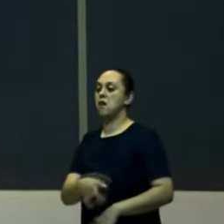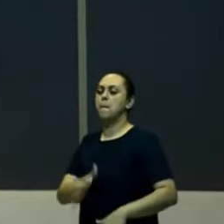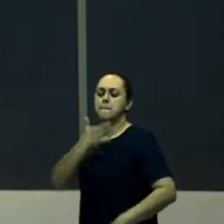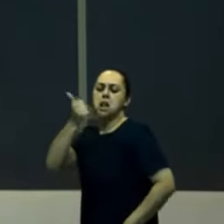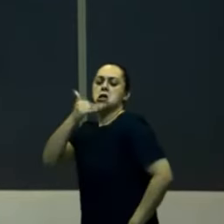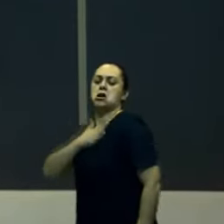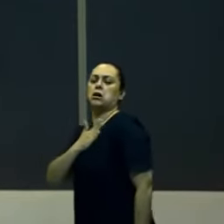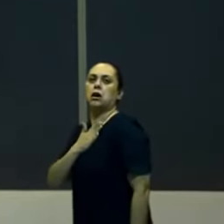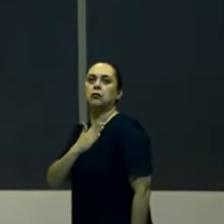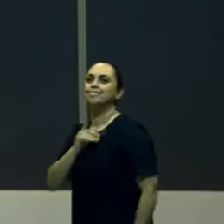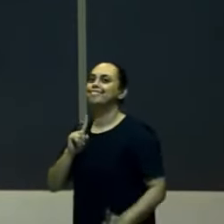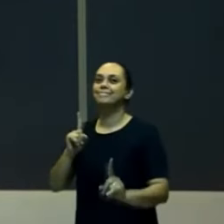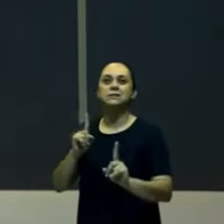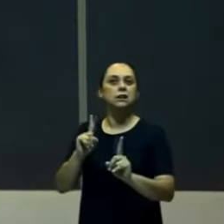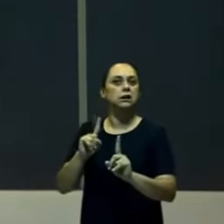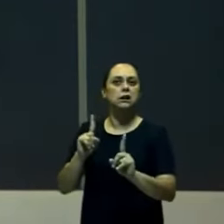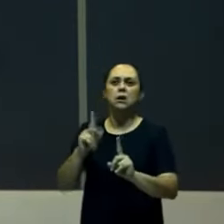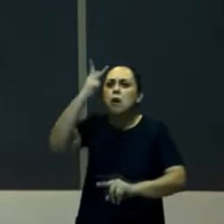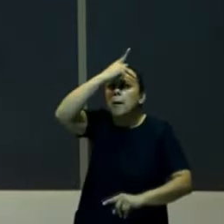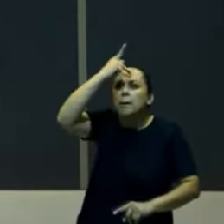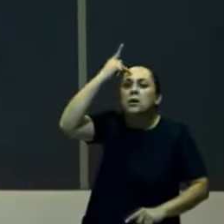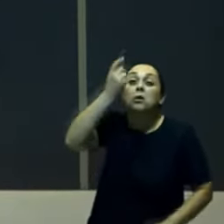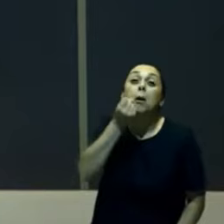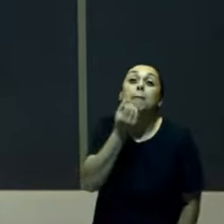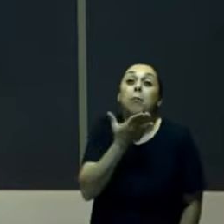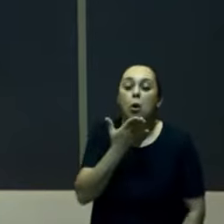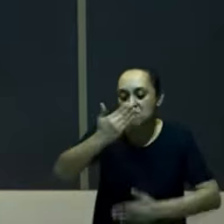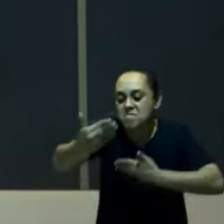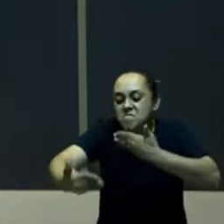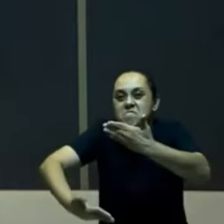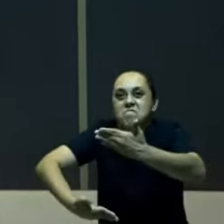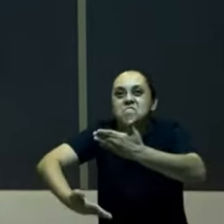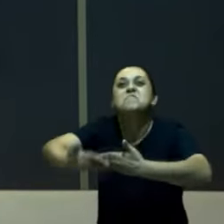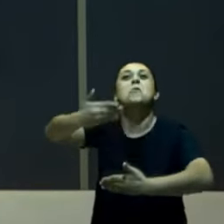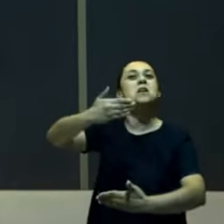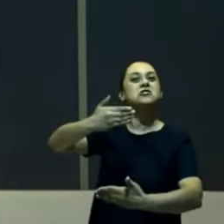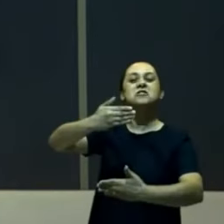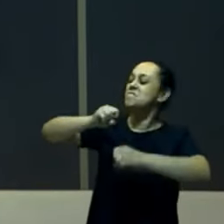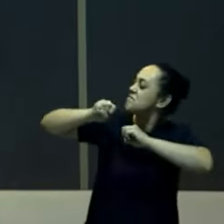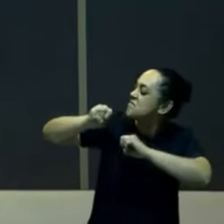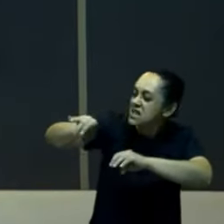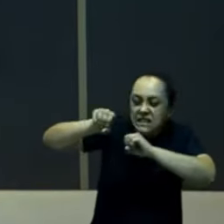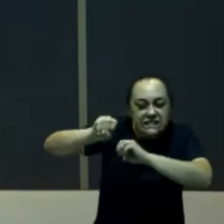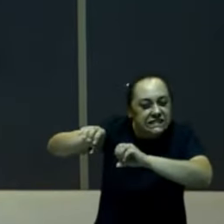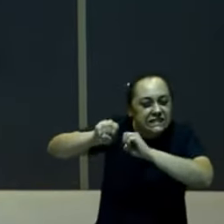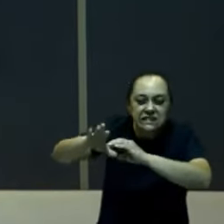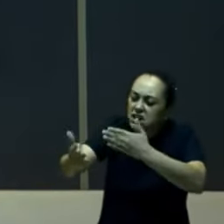não retém. O generoso ele compartilha. O generoso ele é